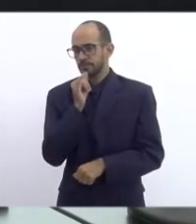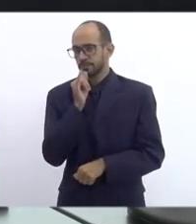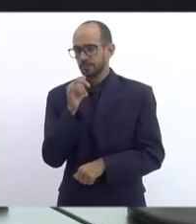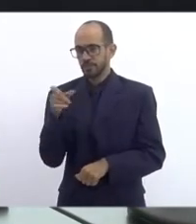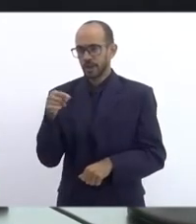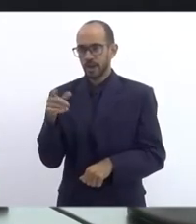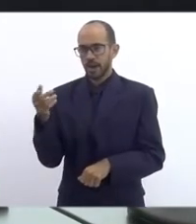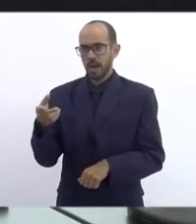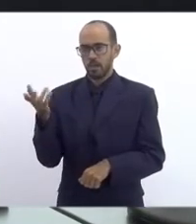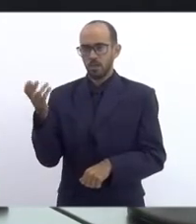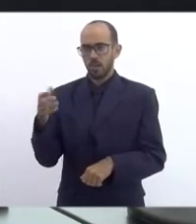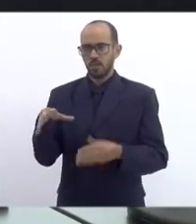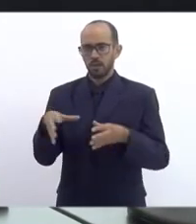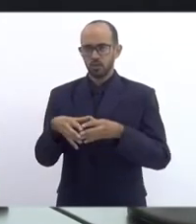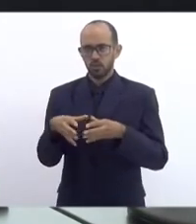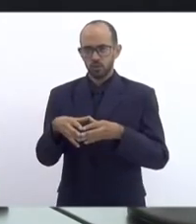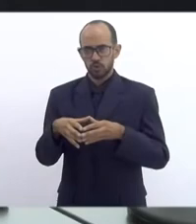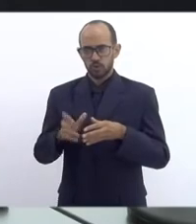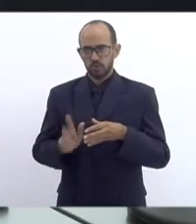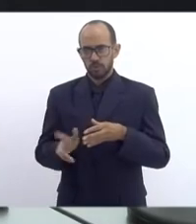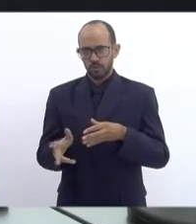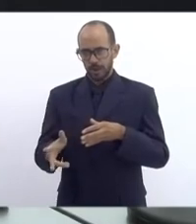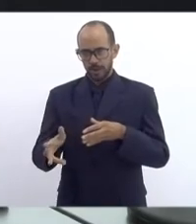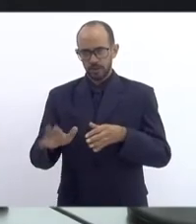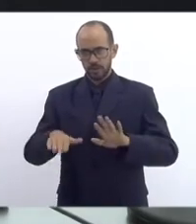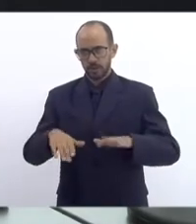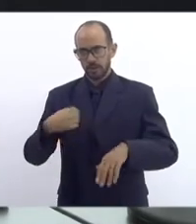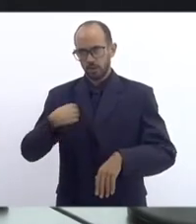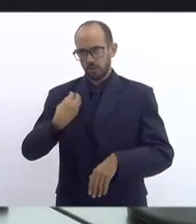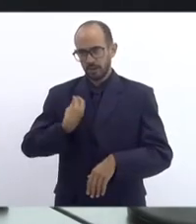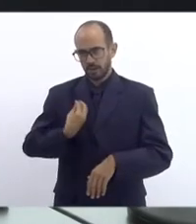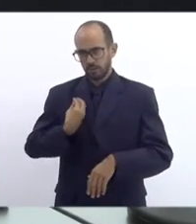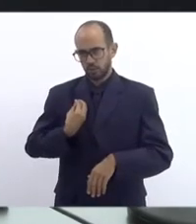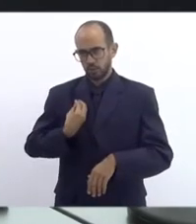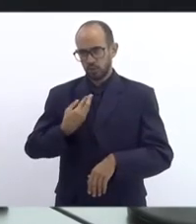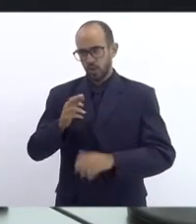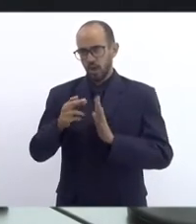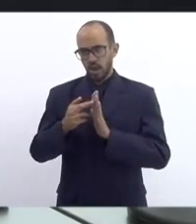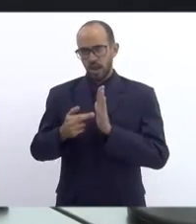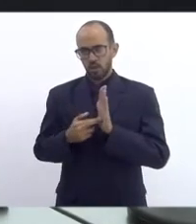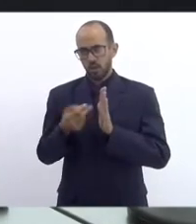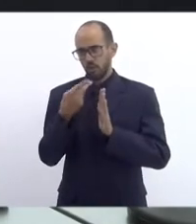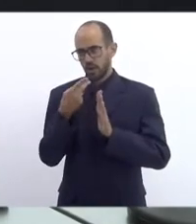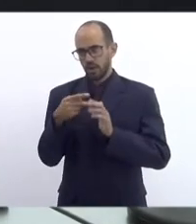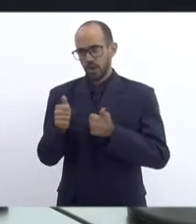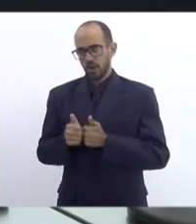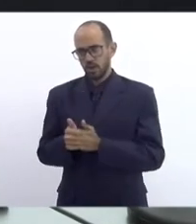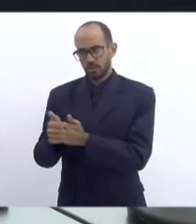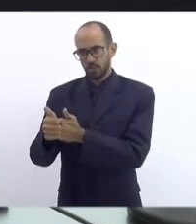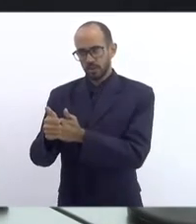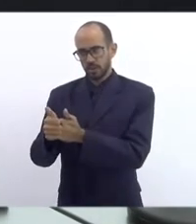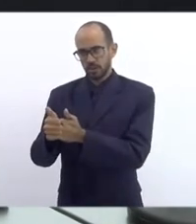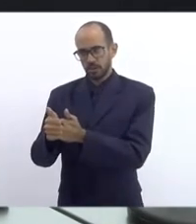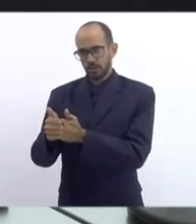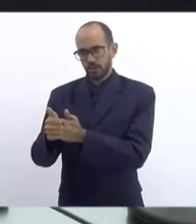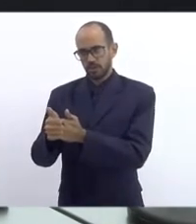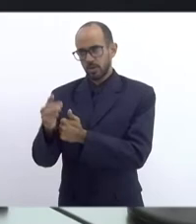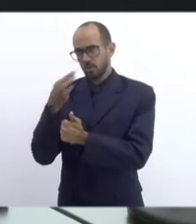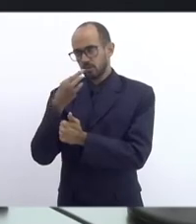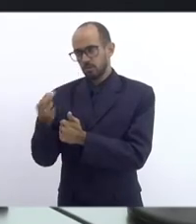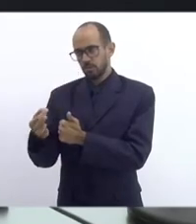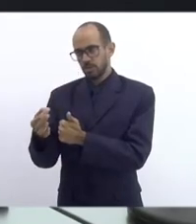É igual lá nas comissões permanentes, que às vezes eu faço parte. O relator bota: acompanhe o parecer da CCJ